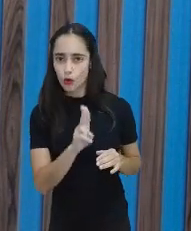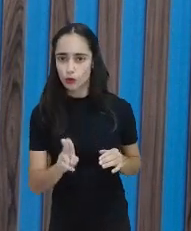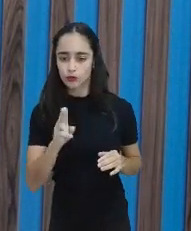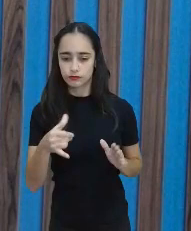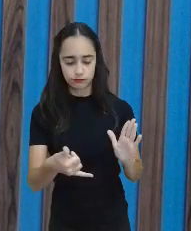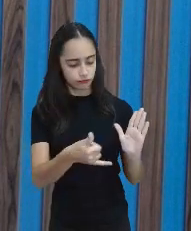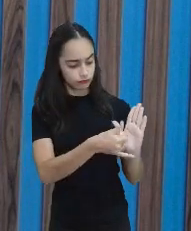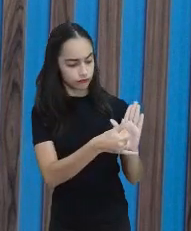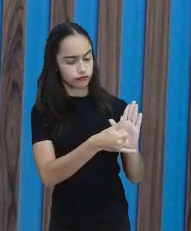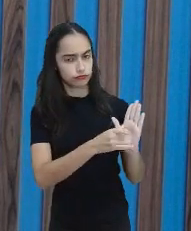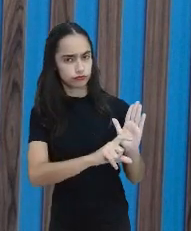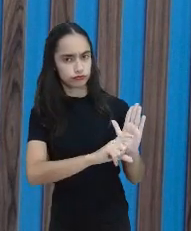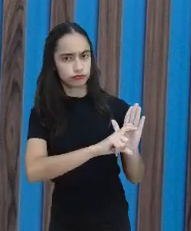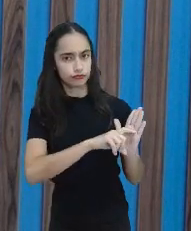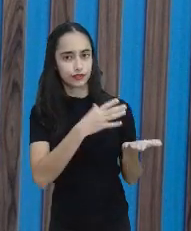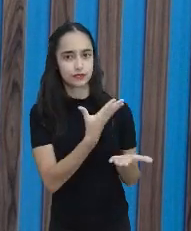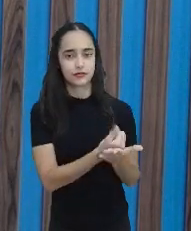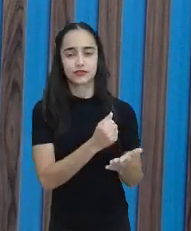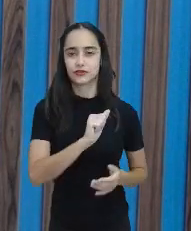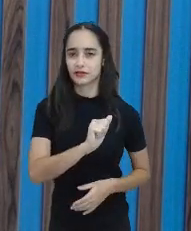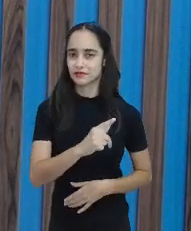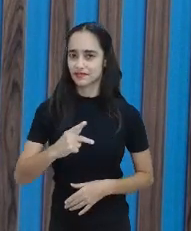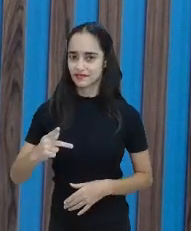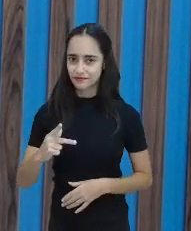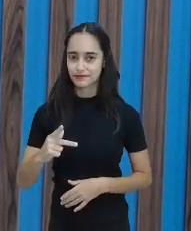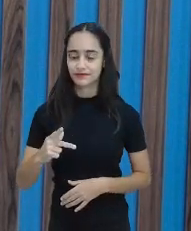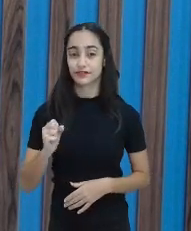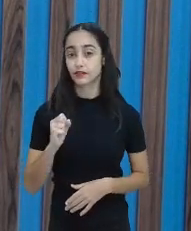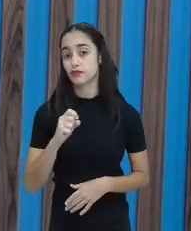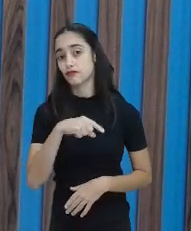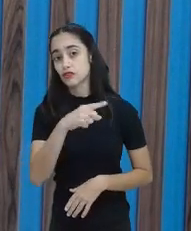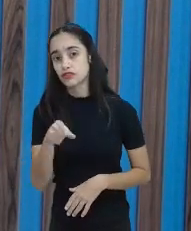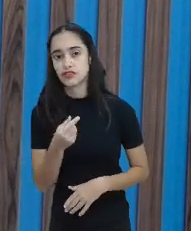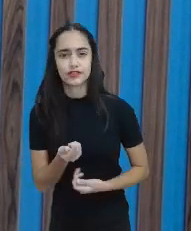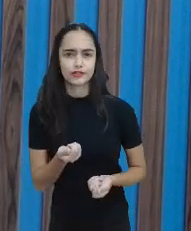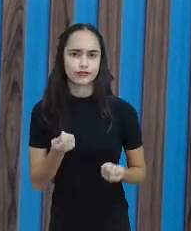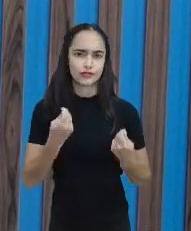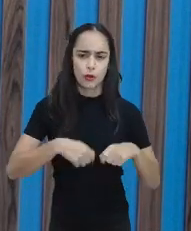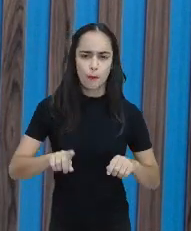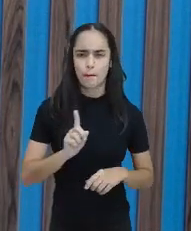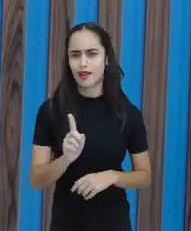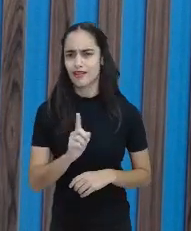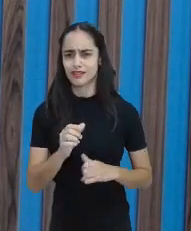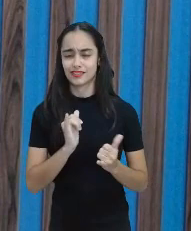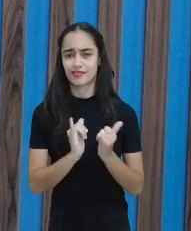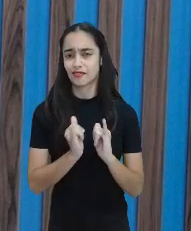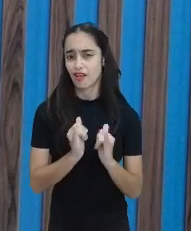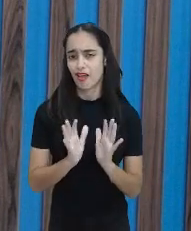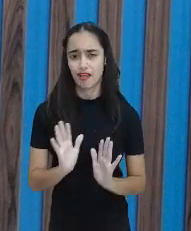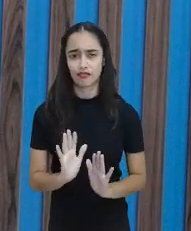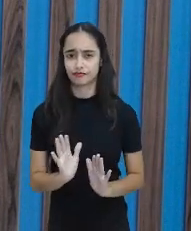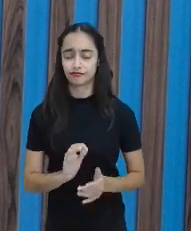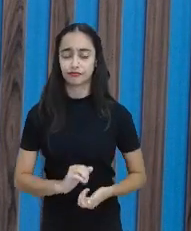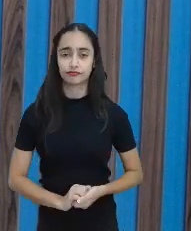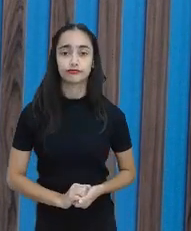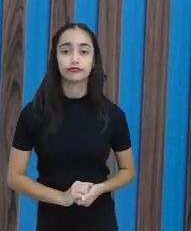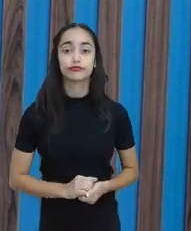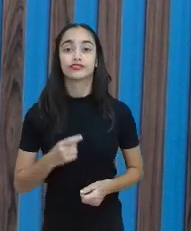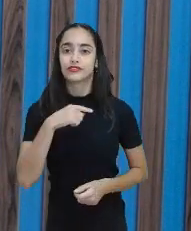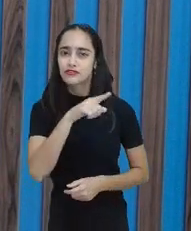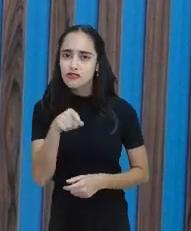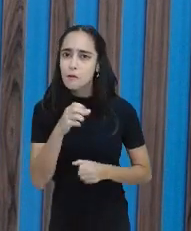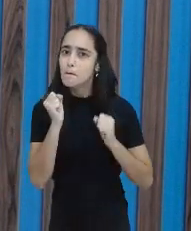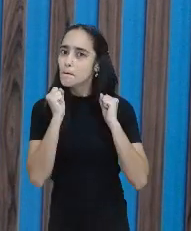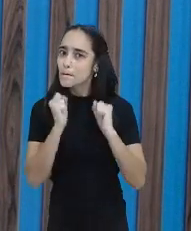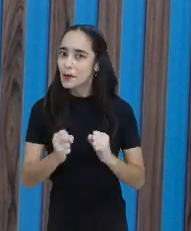celular. Baixa o aplicativo, certo? Você não vai gastar os dados móveis do seu celular e você pode interagir ao vivo aqui com a